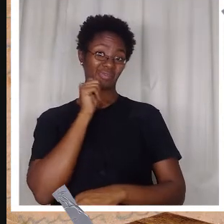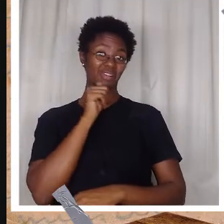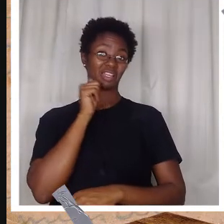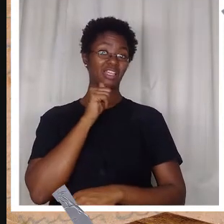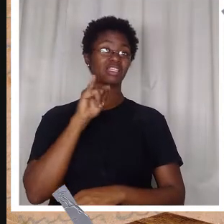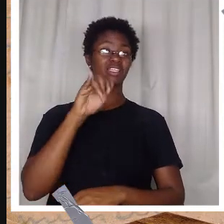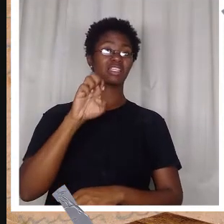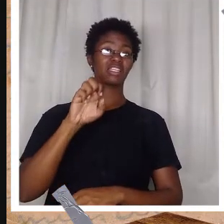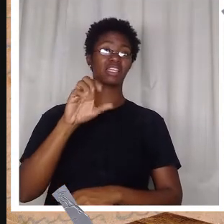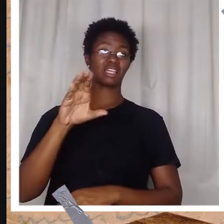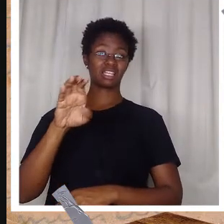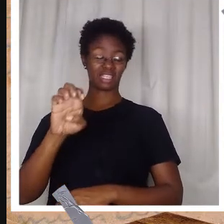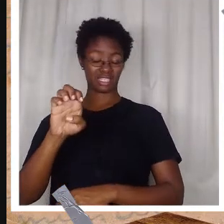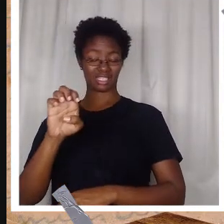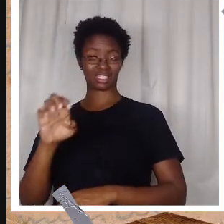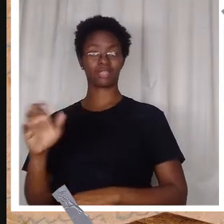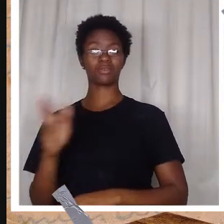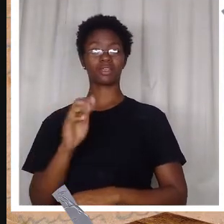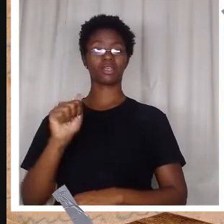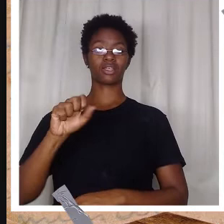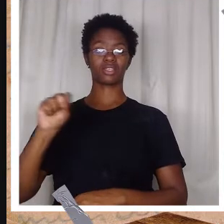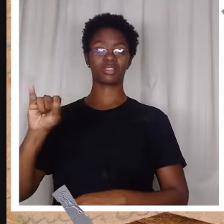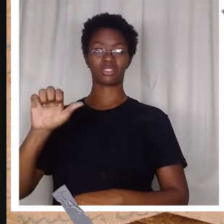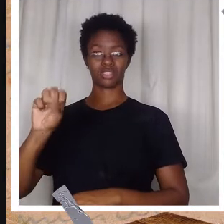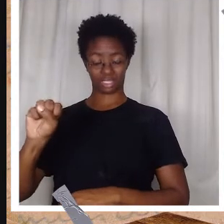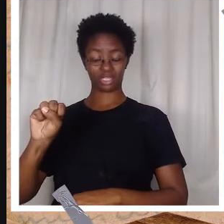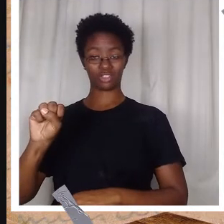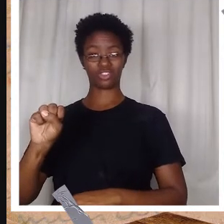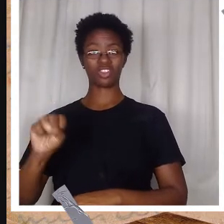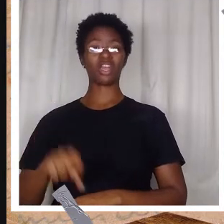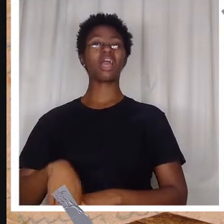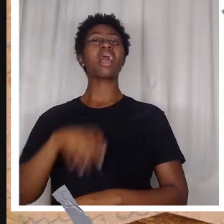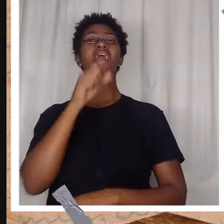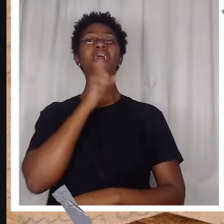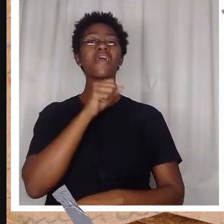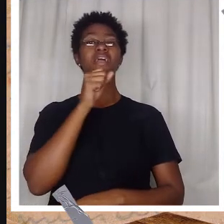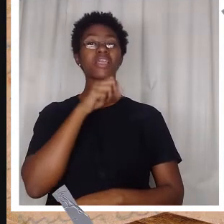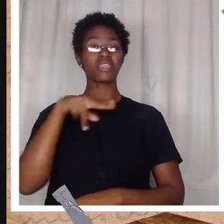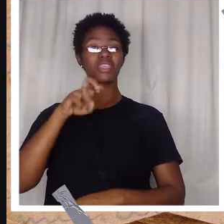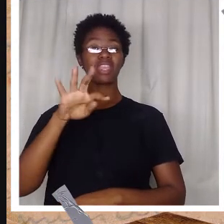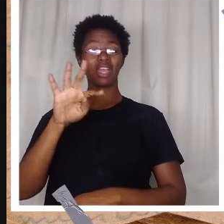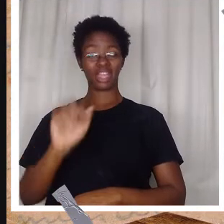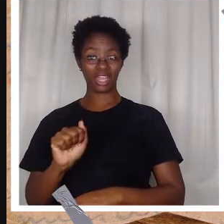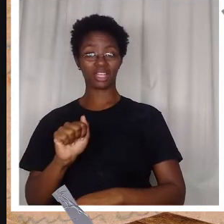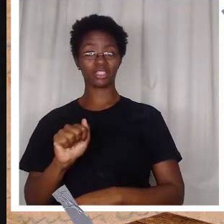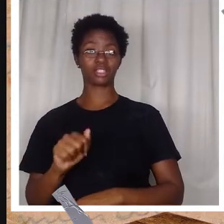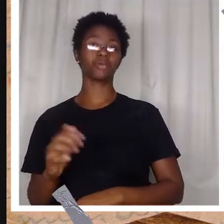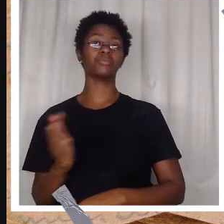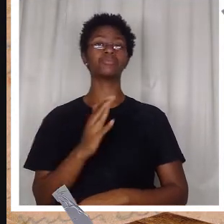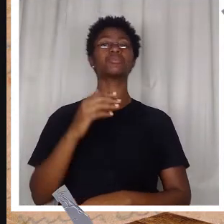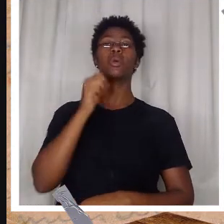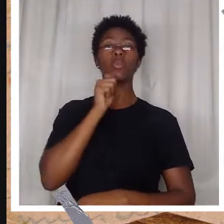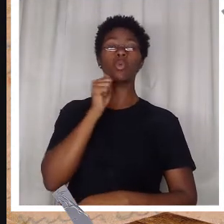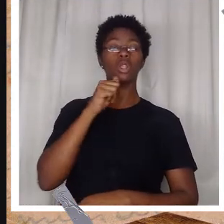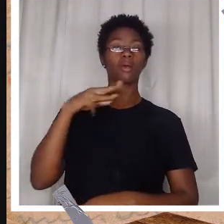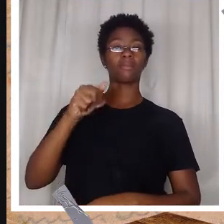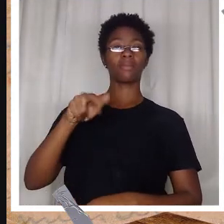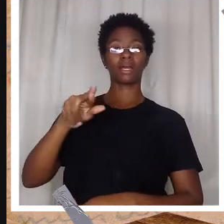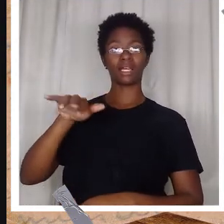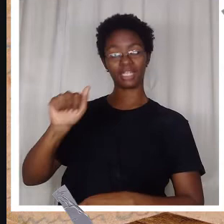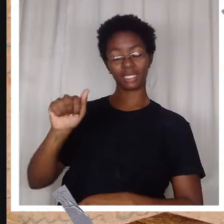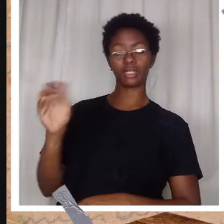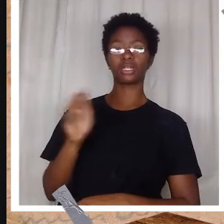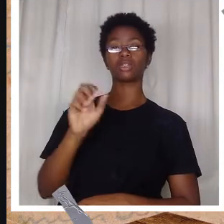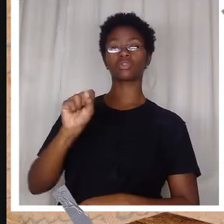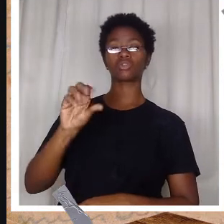Assis é tataraneta de ninguém menos que Maria da Soledade, uma angolana que chegou escravizada